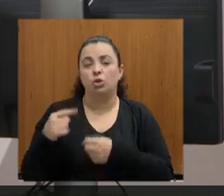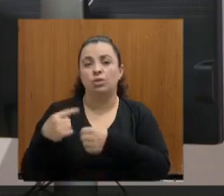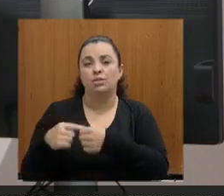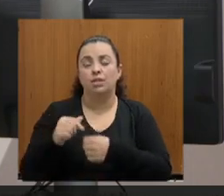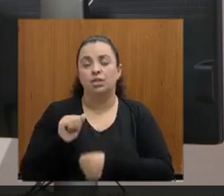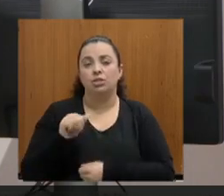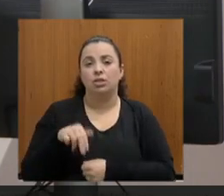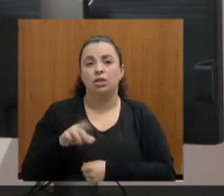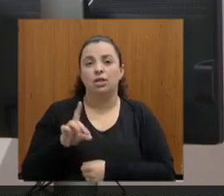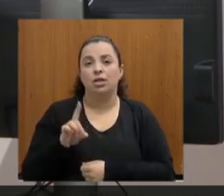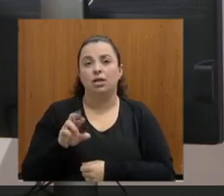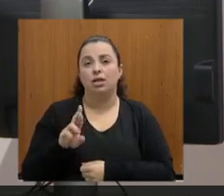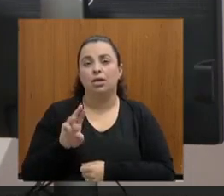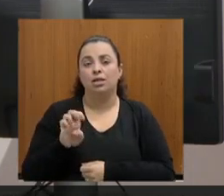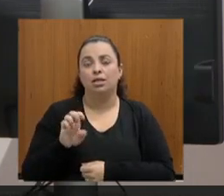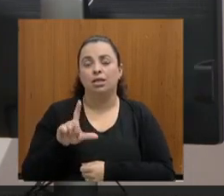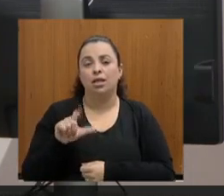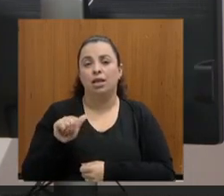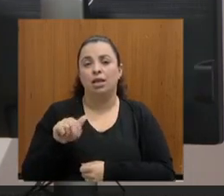subestação henz